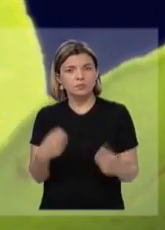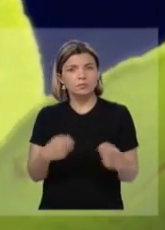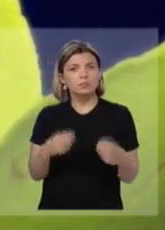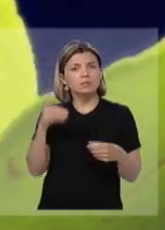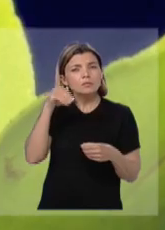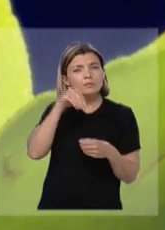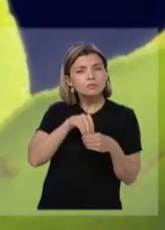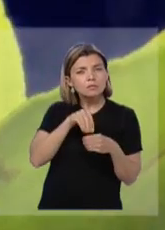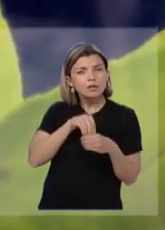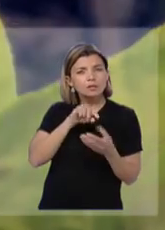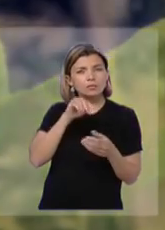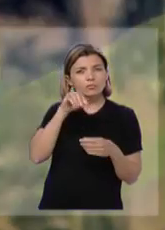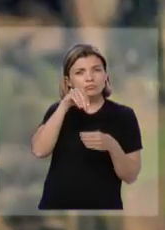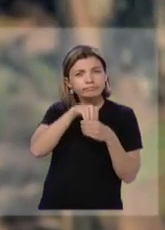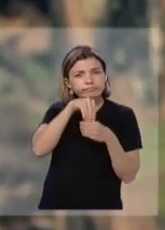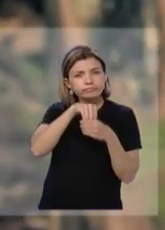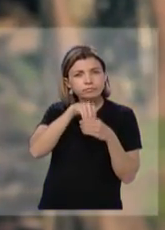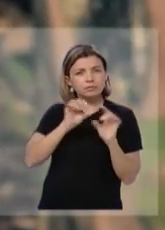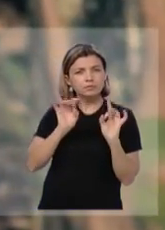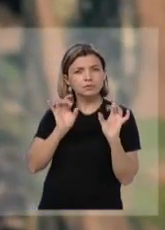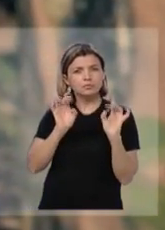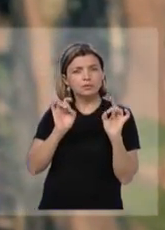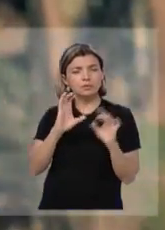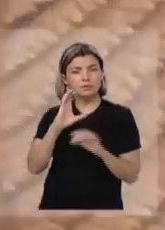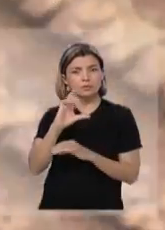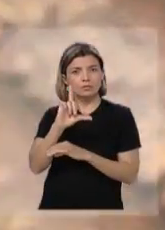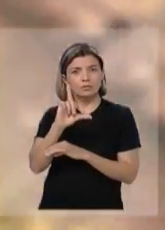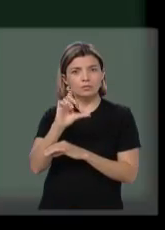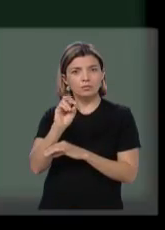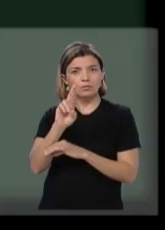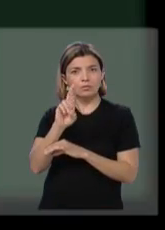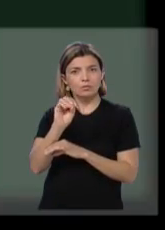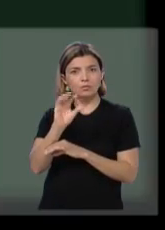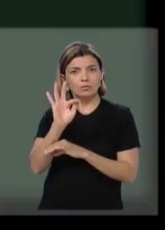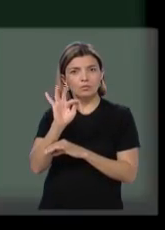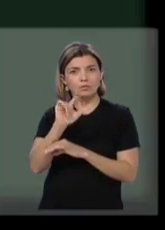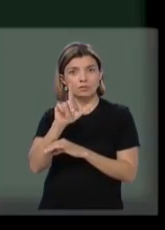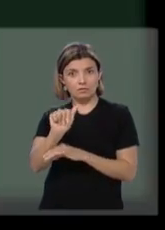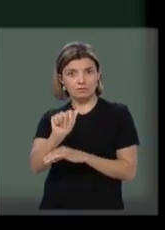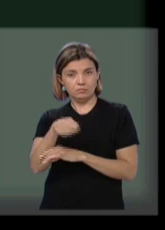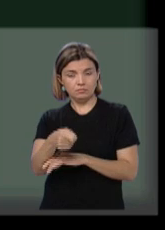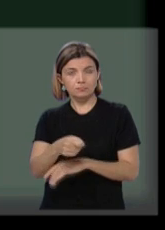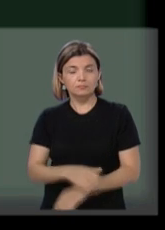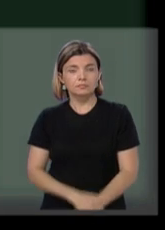particles need a very special pigment, the chlorophyll.